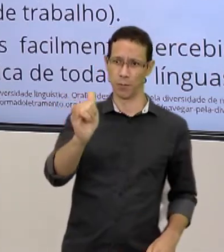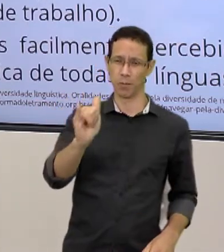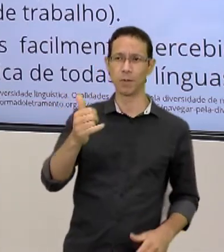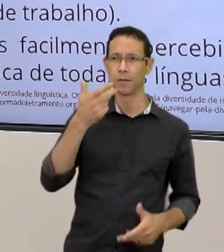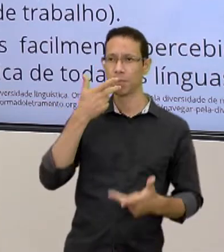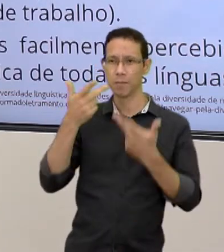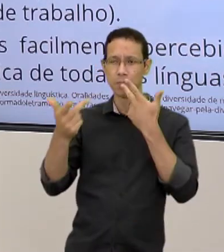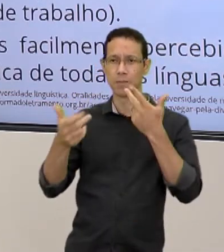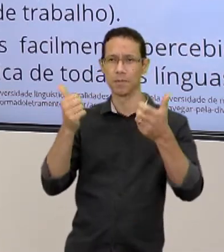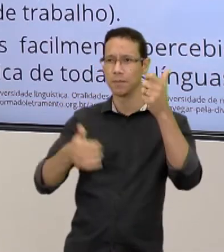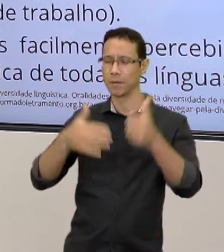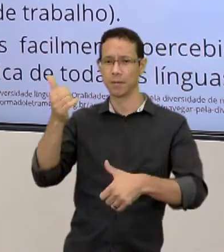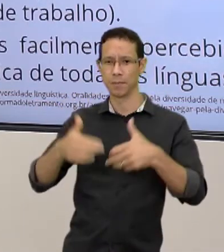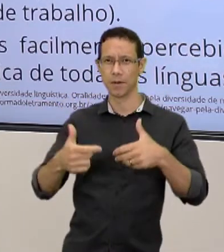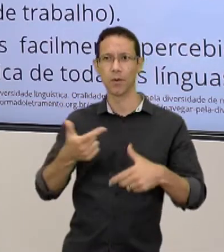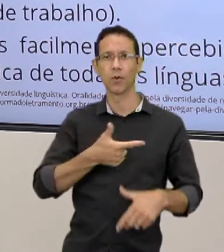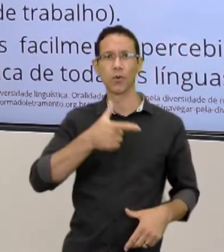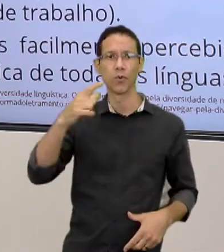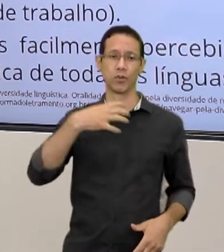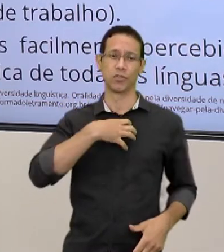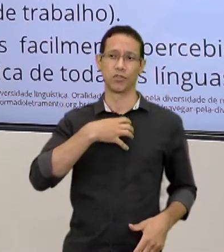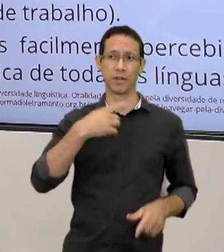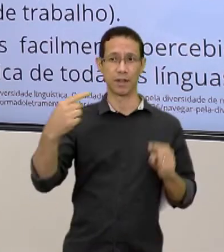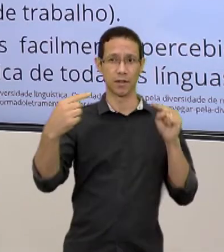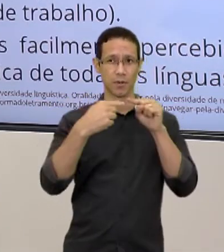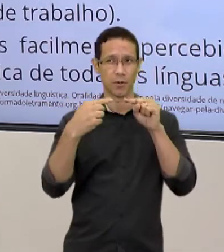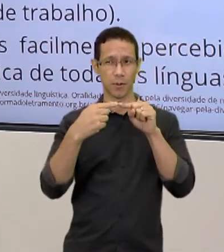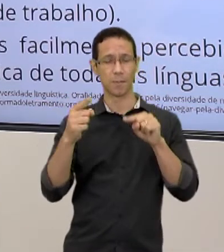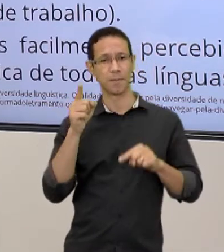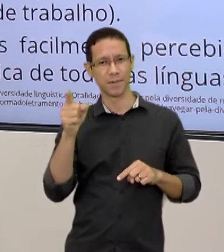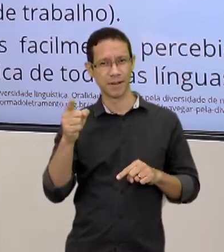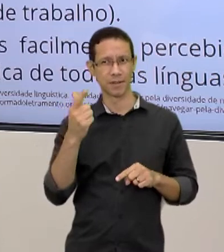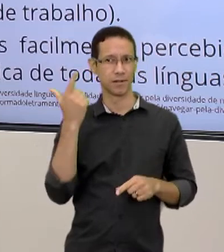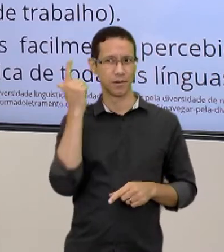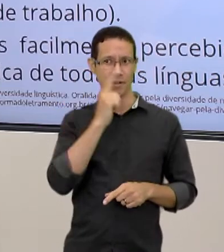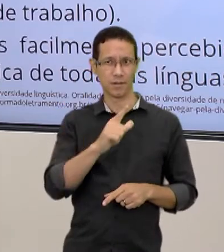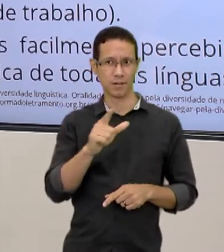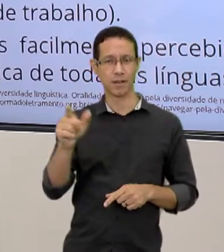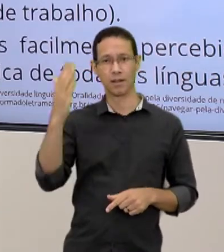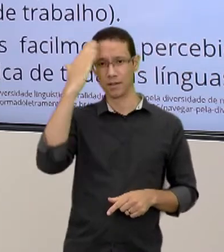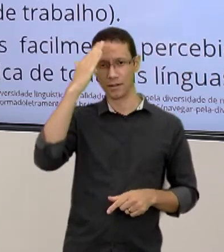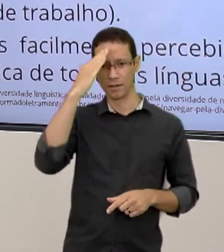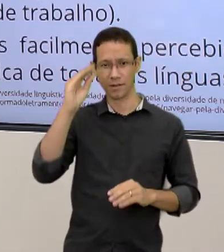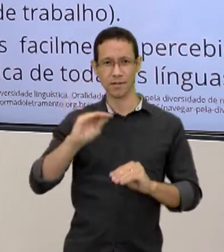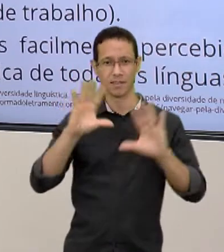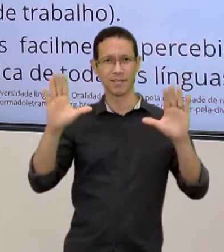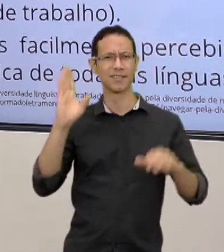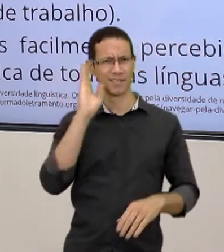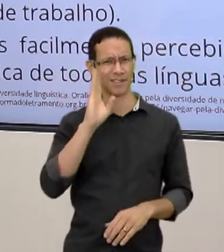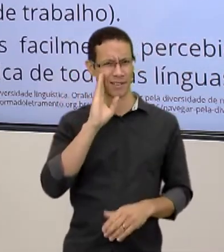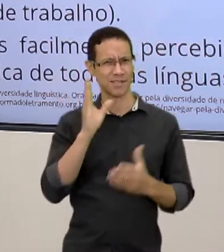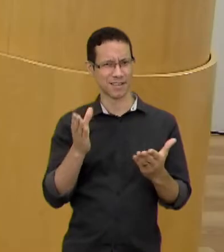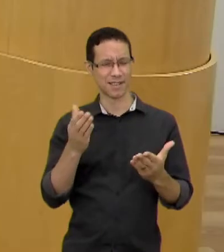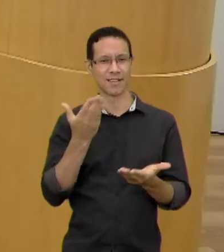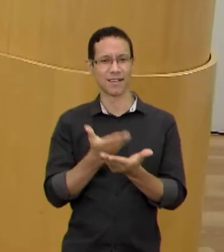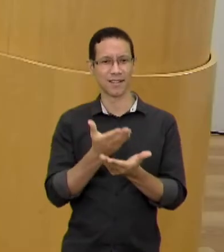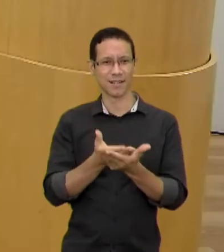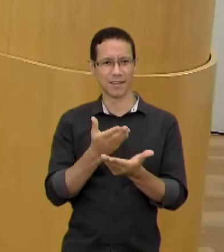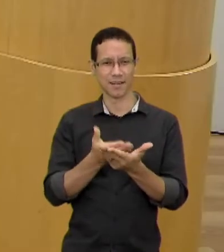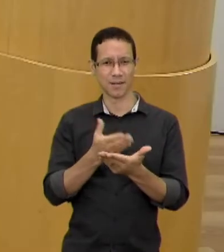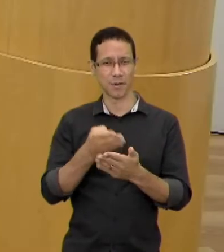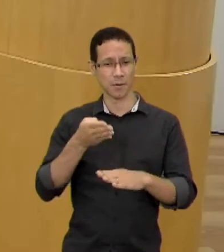utilizar uma outra variedade para que essa comunicação seja mais efetiva ali. Foi bem legal, né, André? Que foi nessa aula que